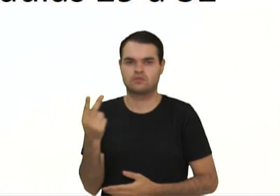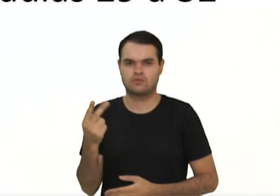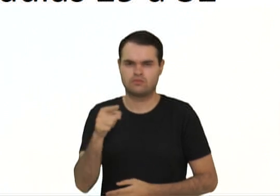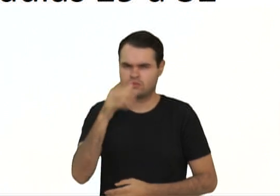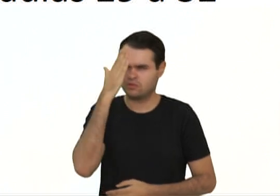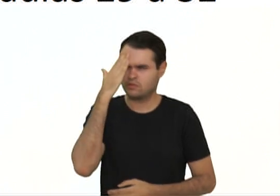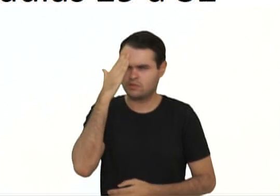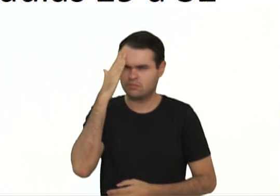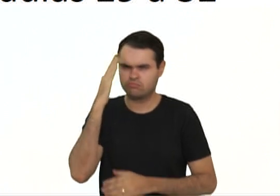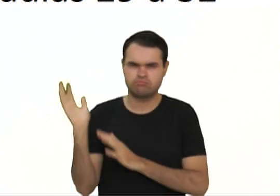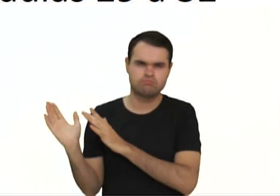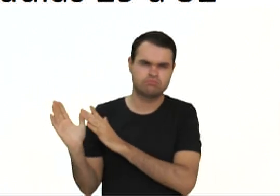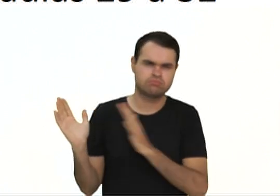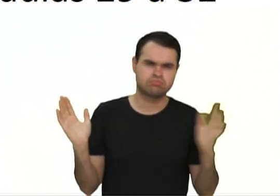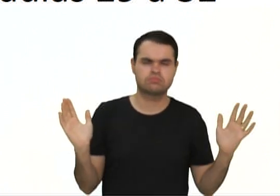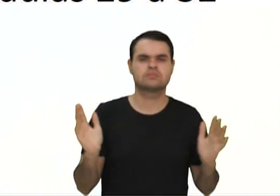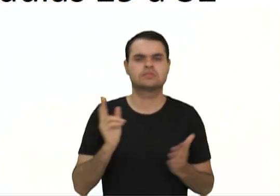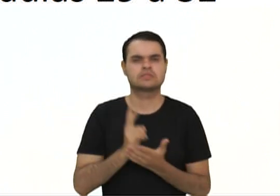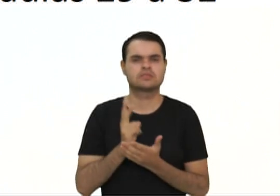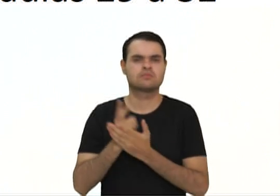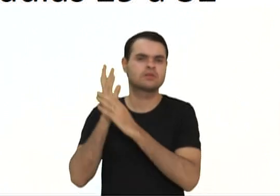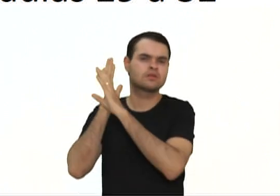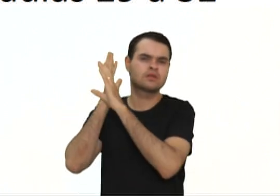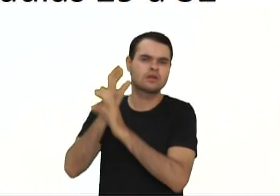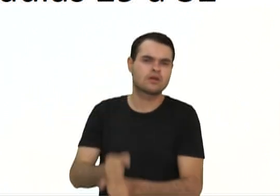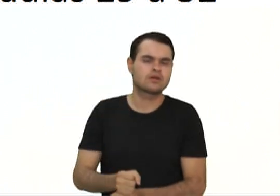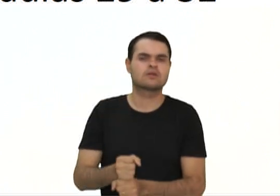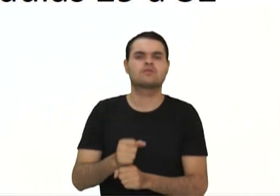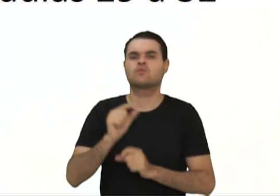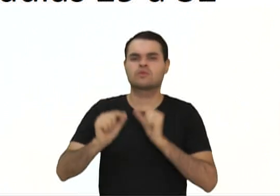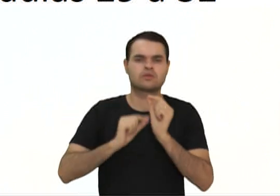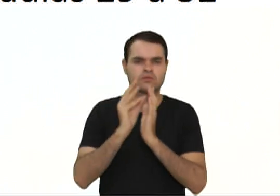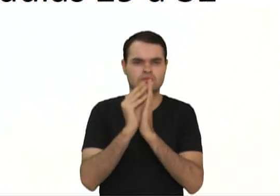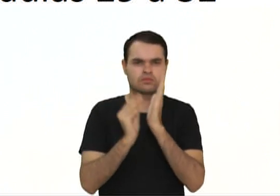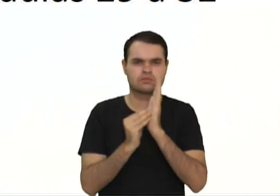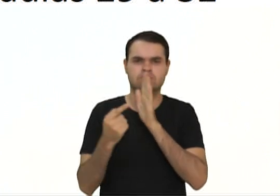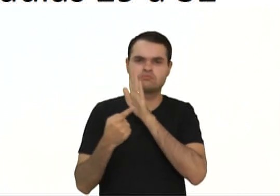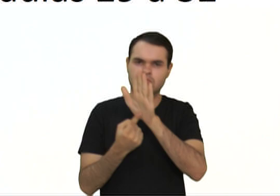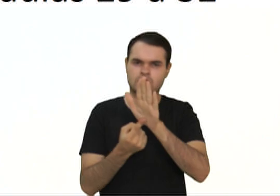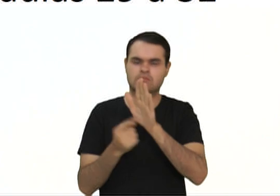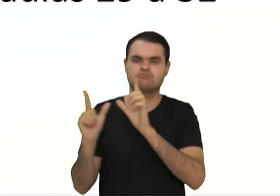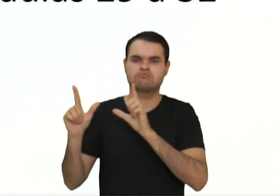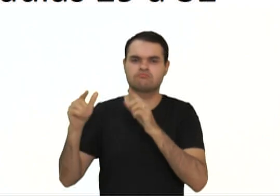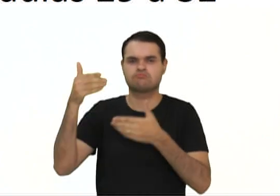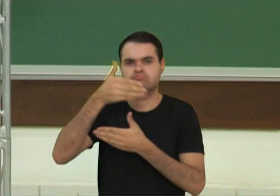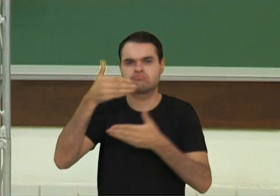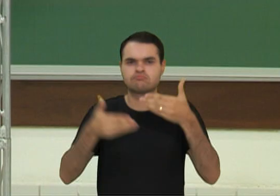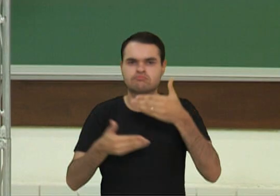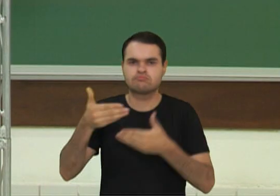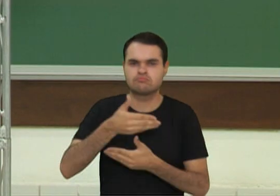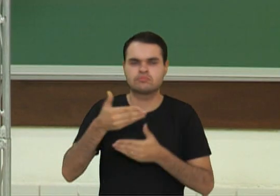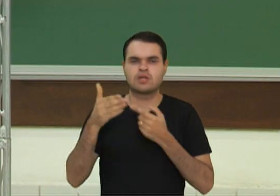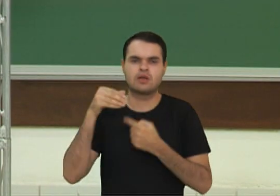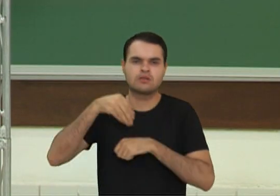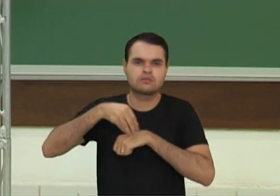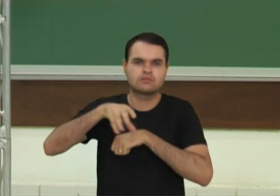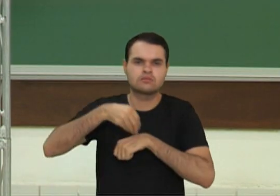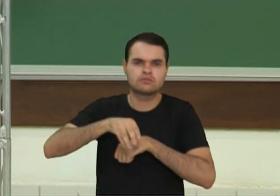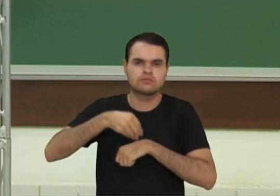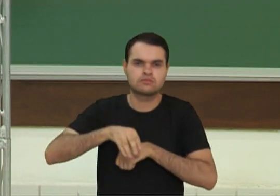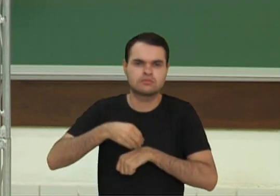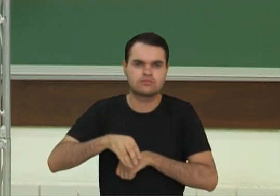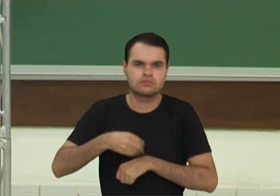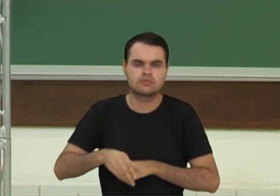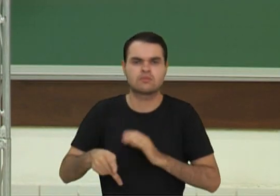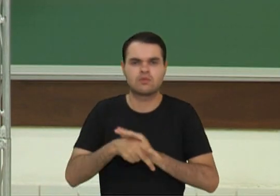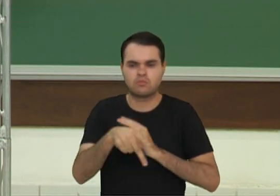sabe, todas as vezes que nós trabalhamos as revisões, os conteúdos que são apresentados são sugestões de professores da rede estadual